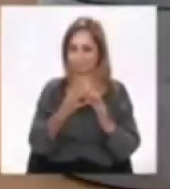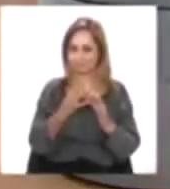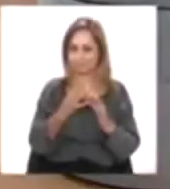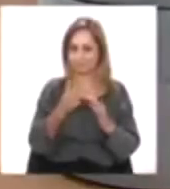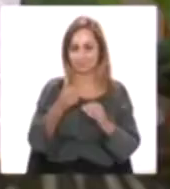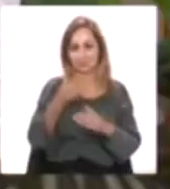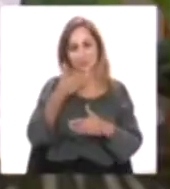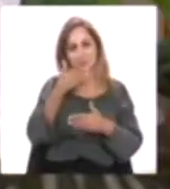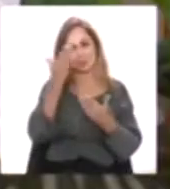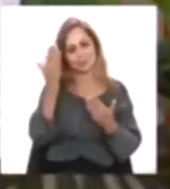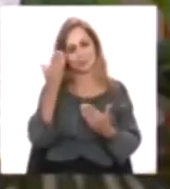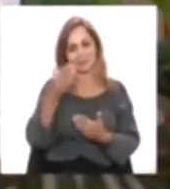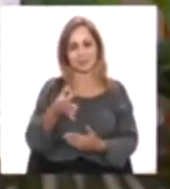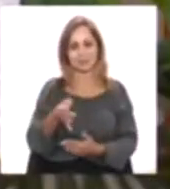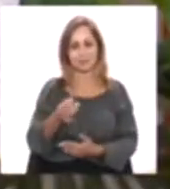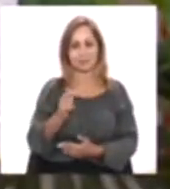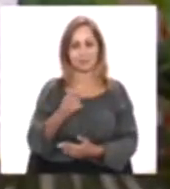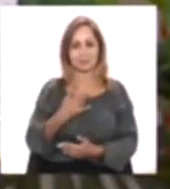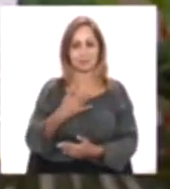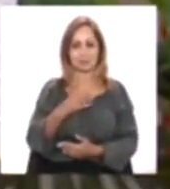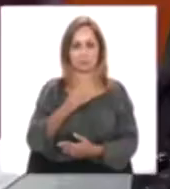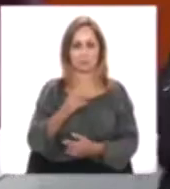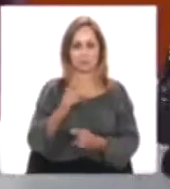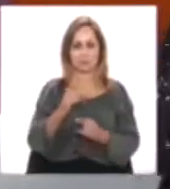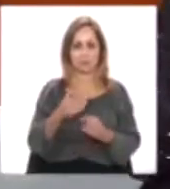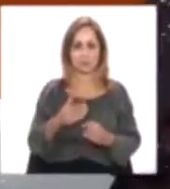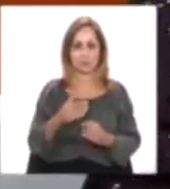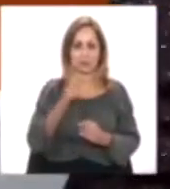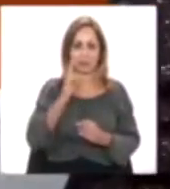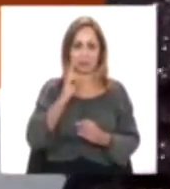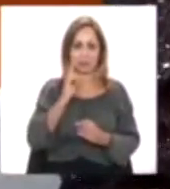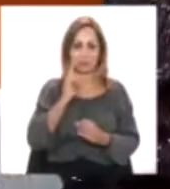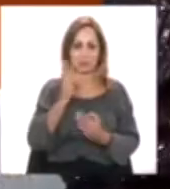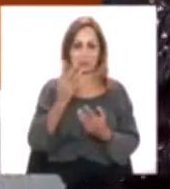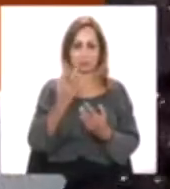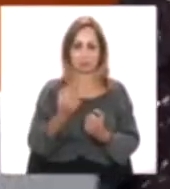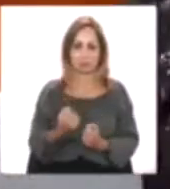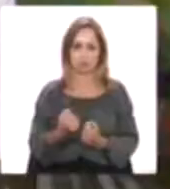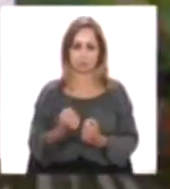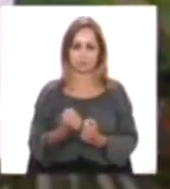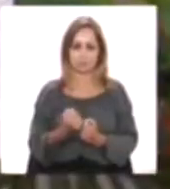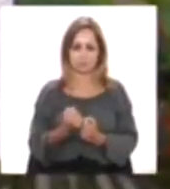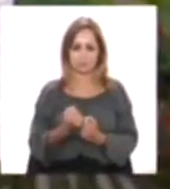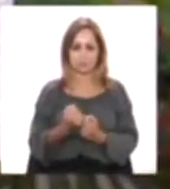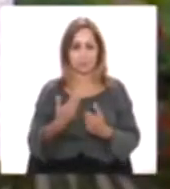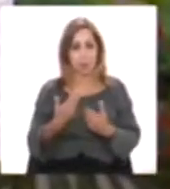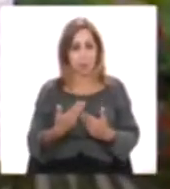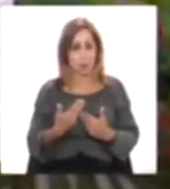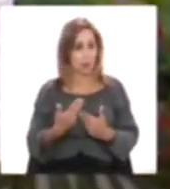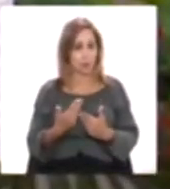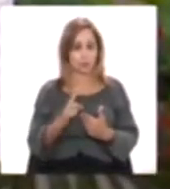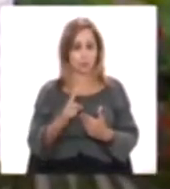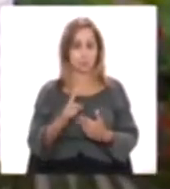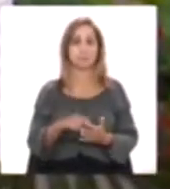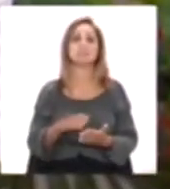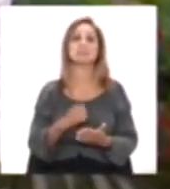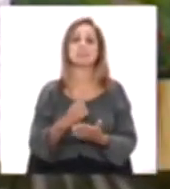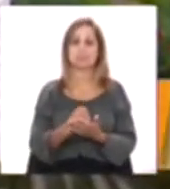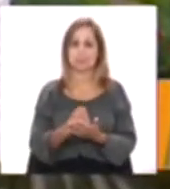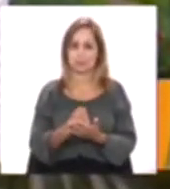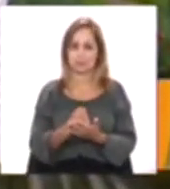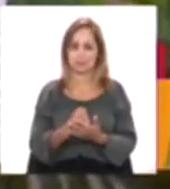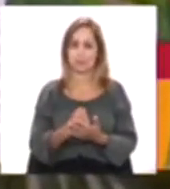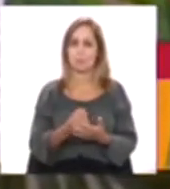Bom dia, Bom Pedro. dia, bom E dia, nesta João. altura é tão importante poupar. Nesta altura Cada vez e sempre. mais, Sempre, sempre, sempre. mas especialmente